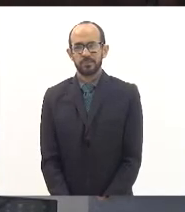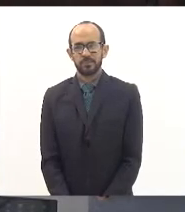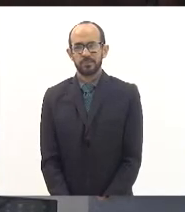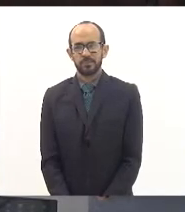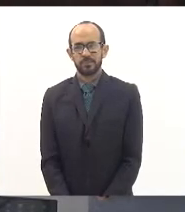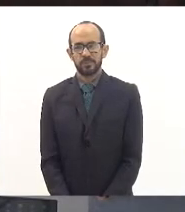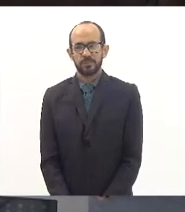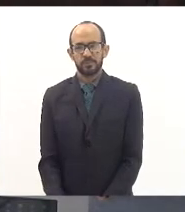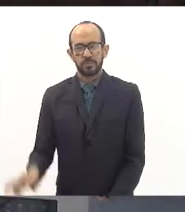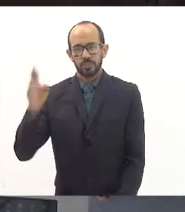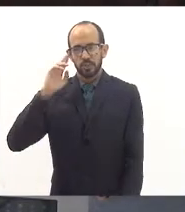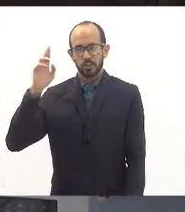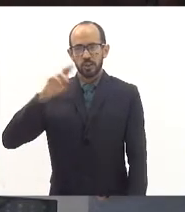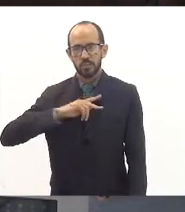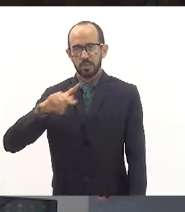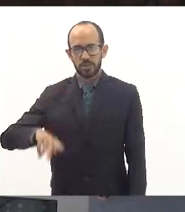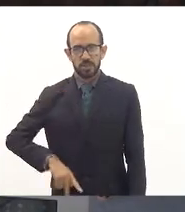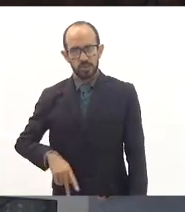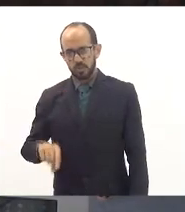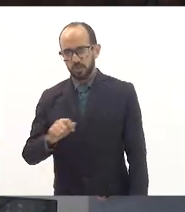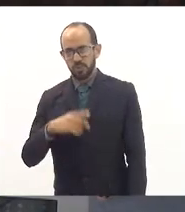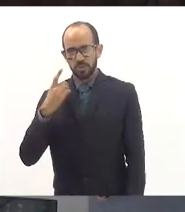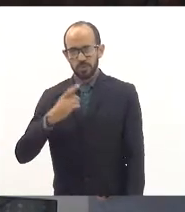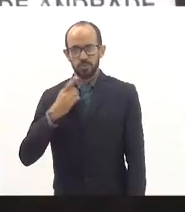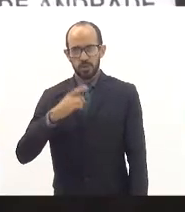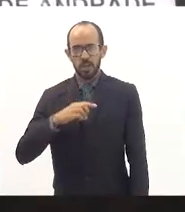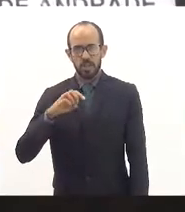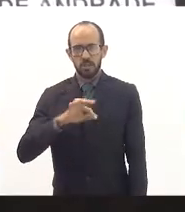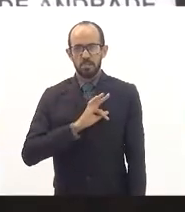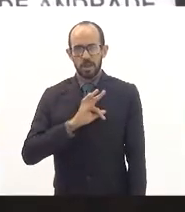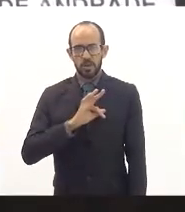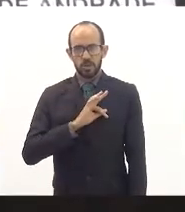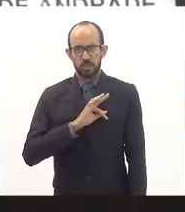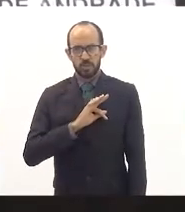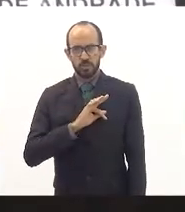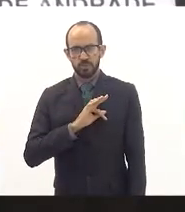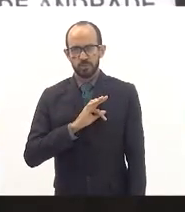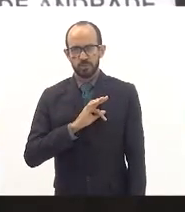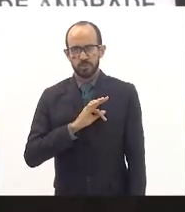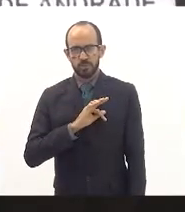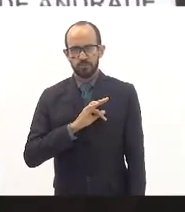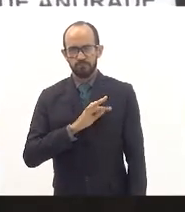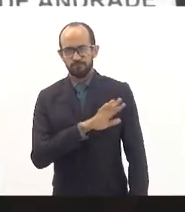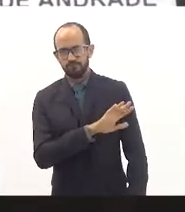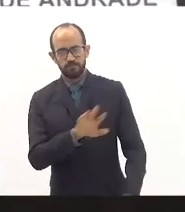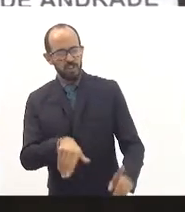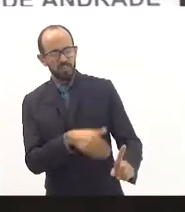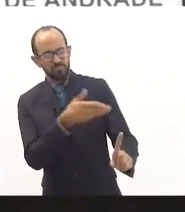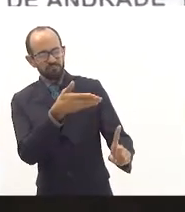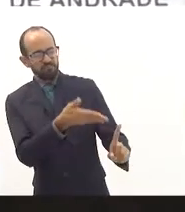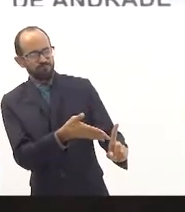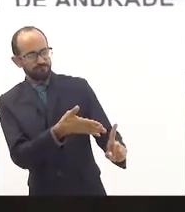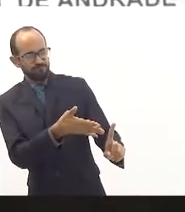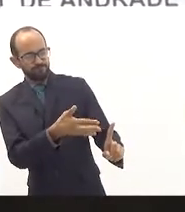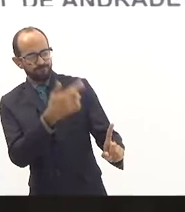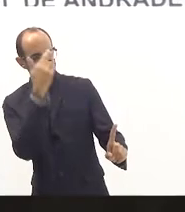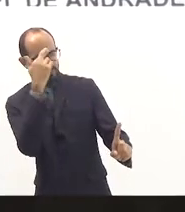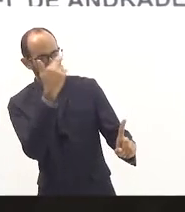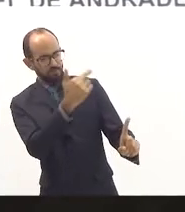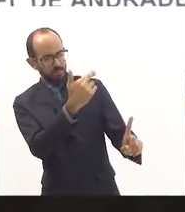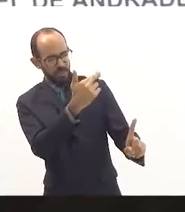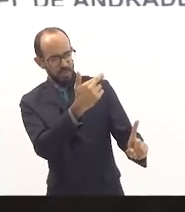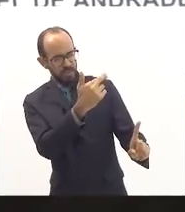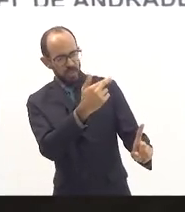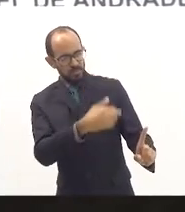Senhora presidente, deputada Marta Rocha, admirada e respeitada por sua integridade